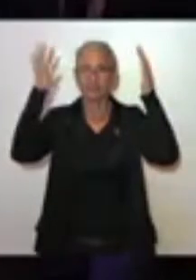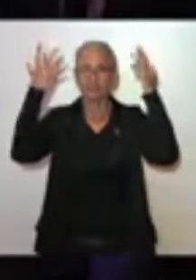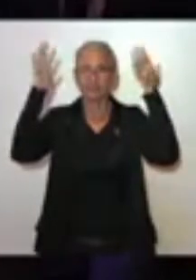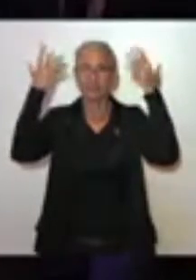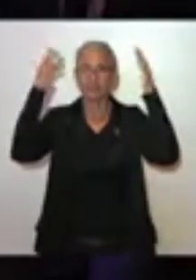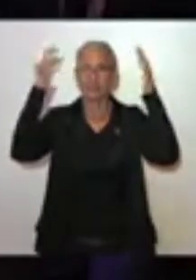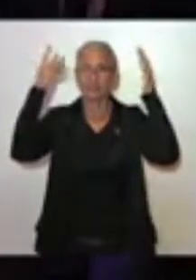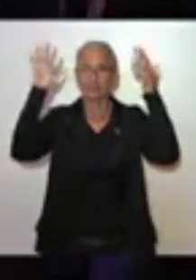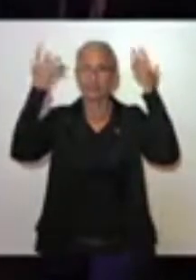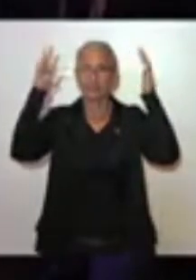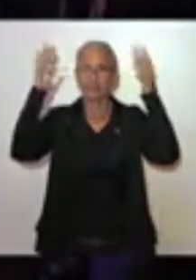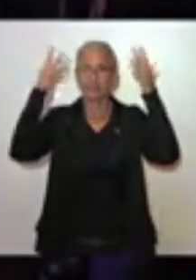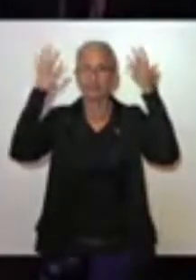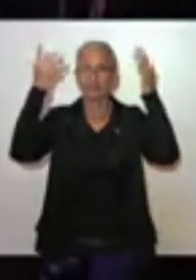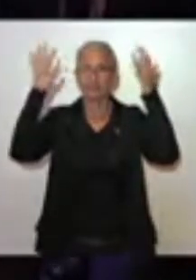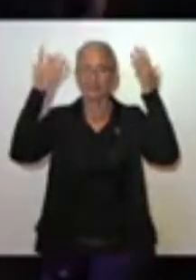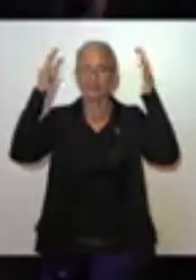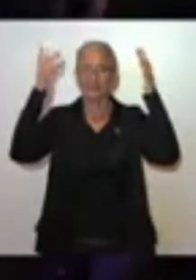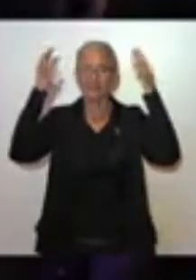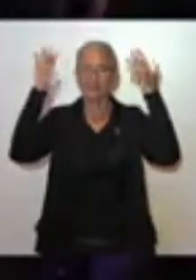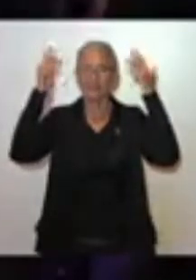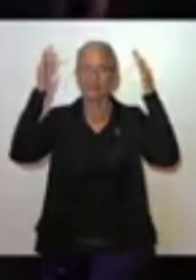E aí